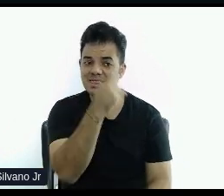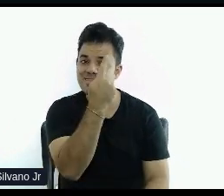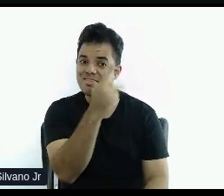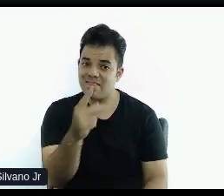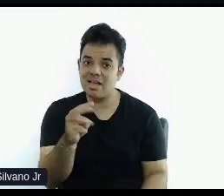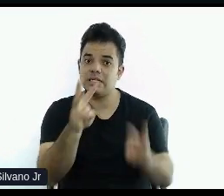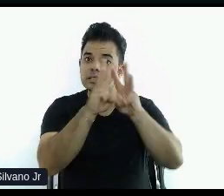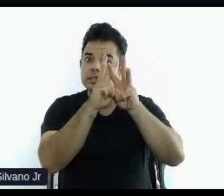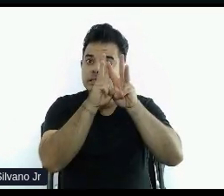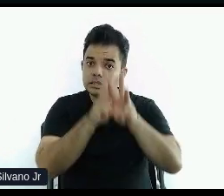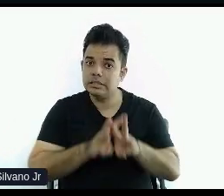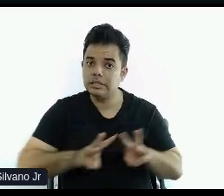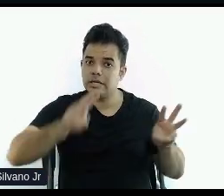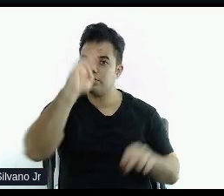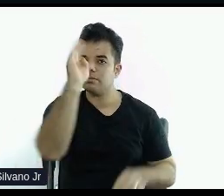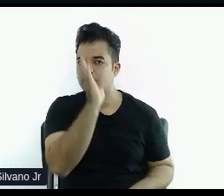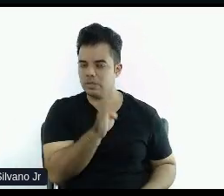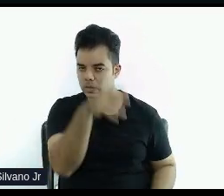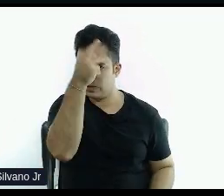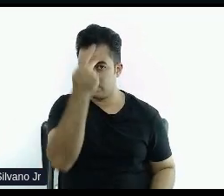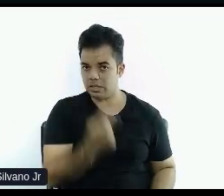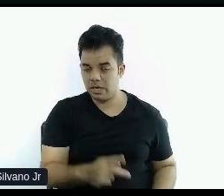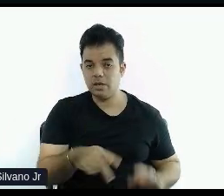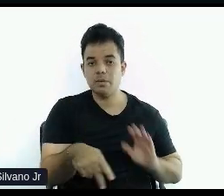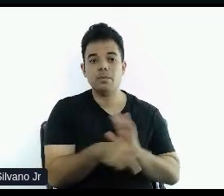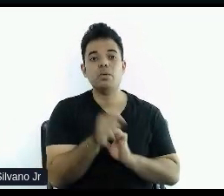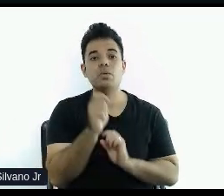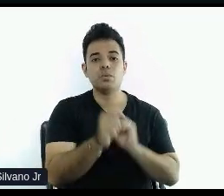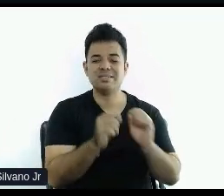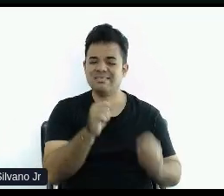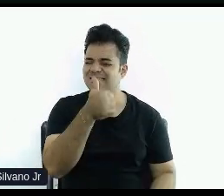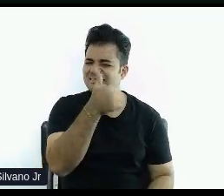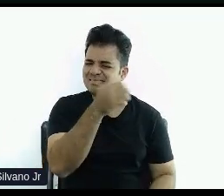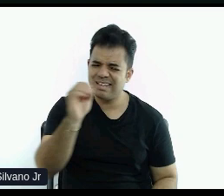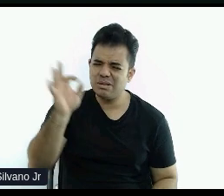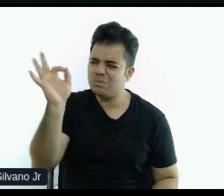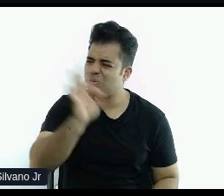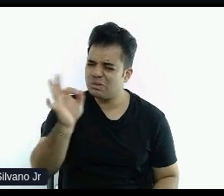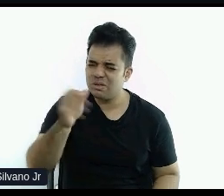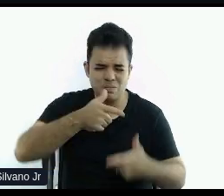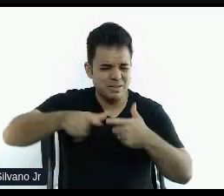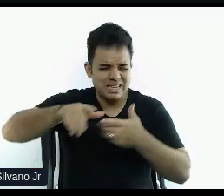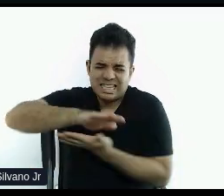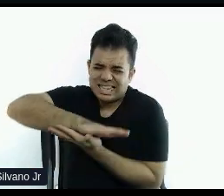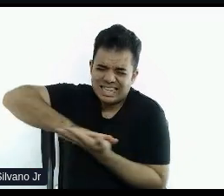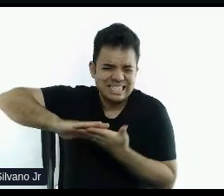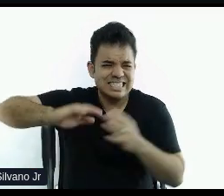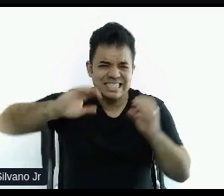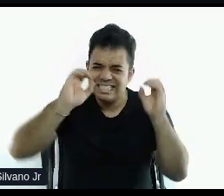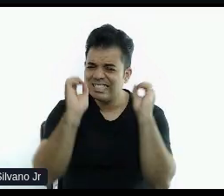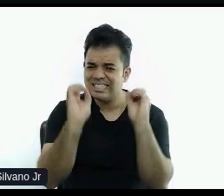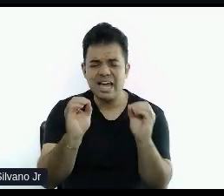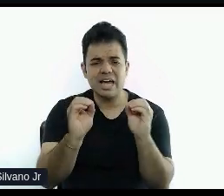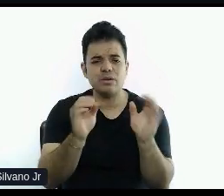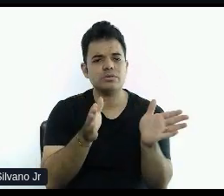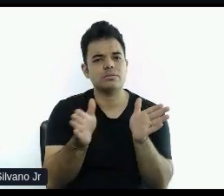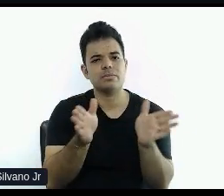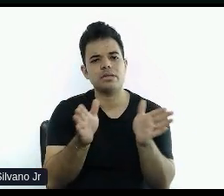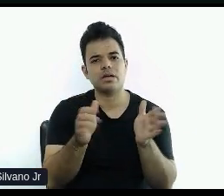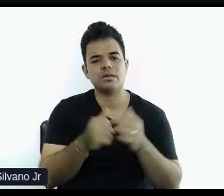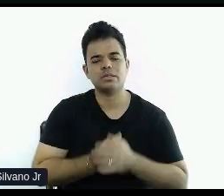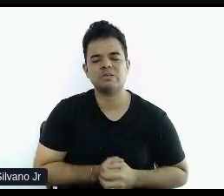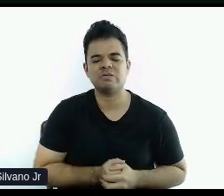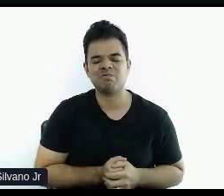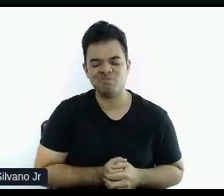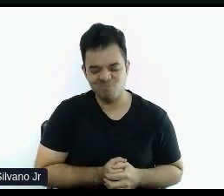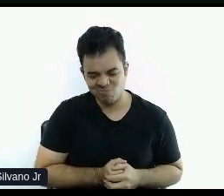sítios brasileiros, né, com 100% sem nenhum problema reportado de acessibilidade. Então, é um número